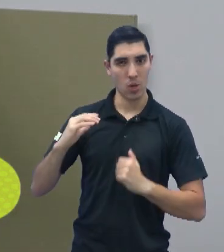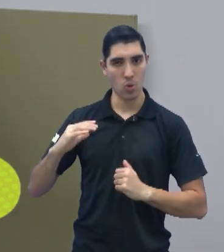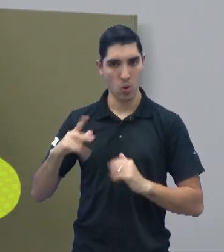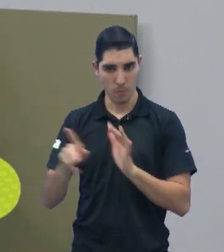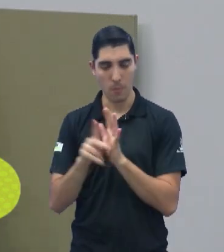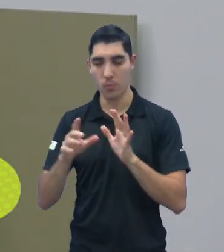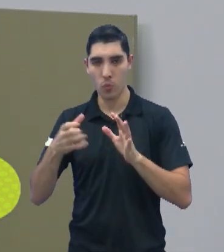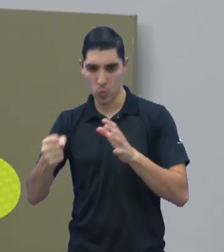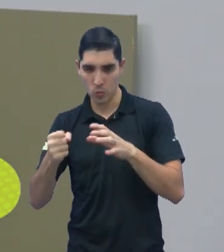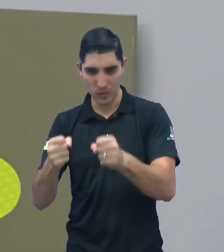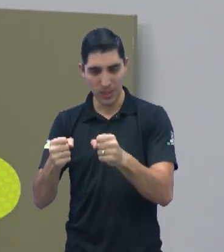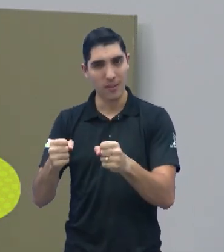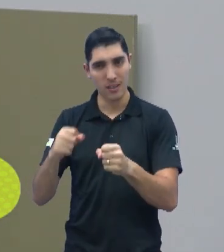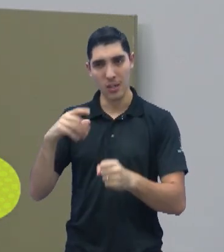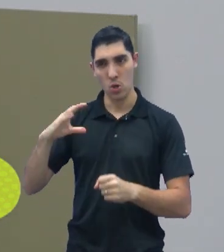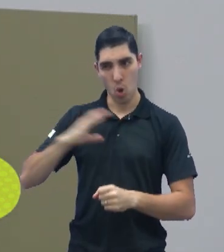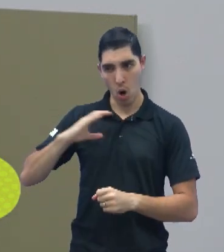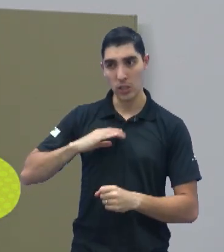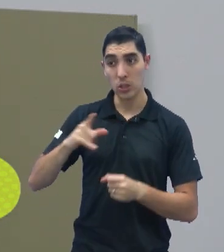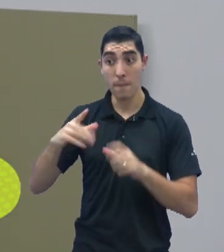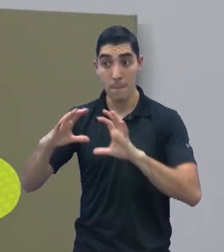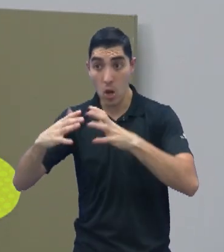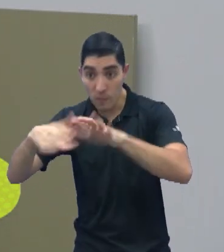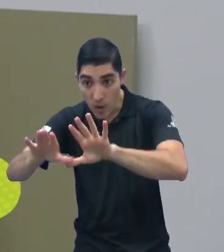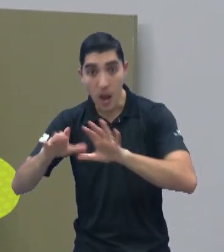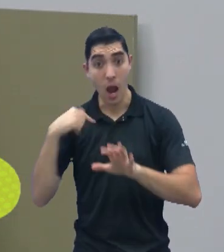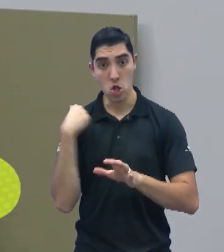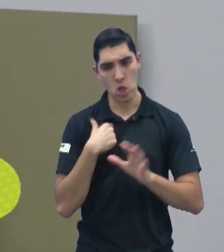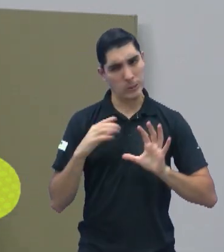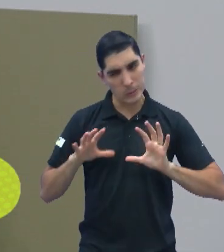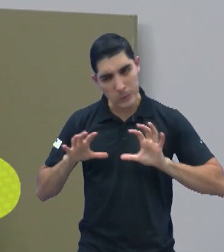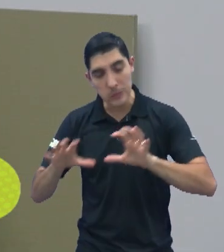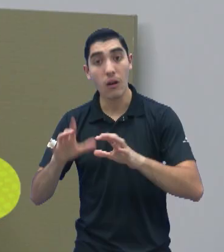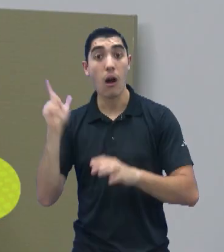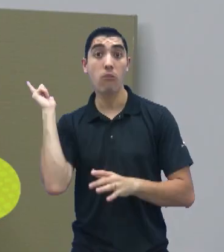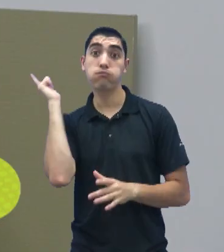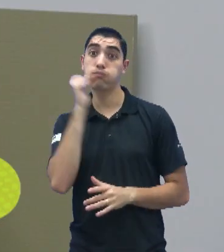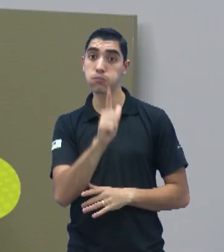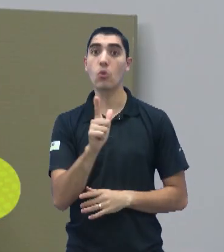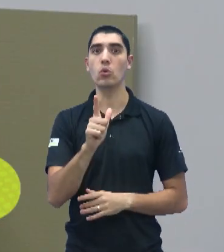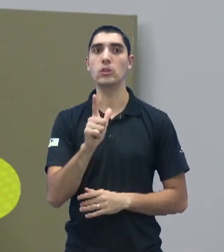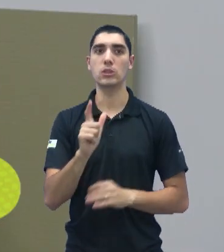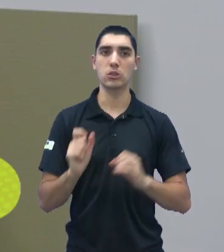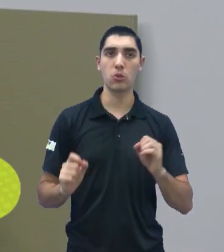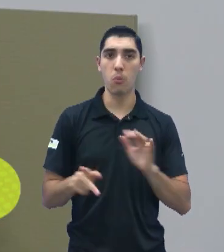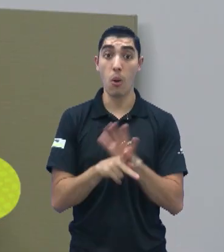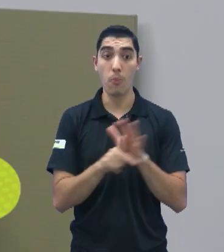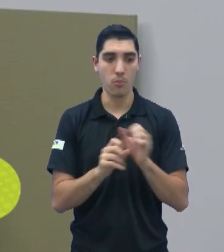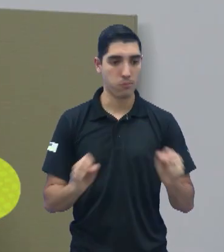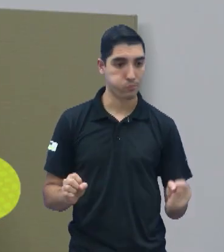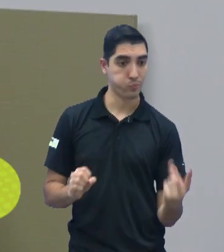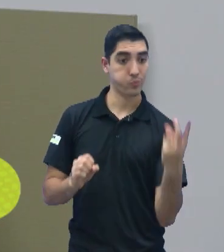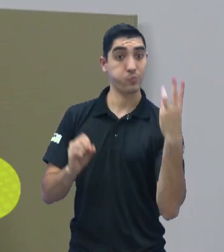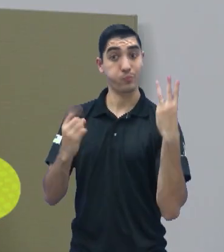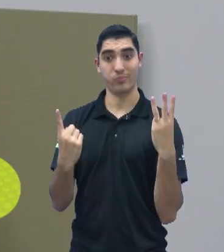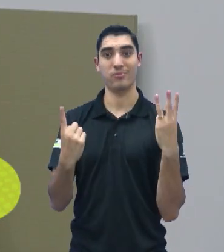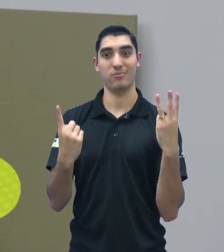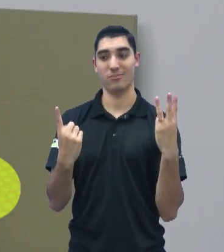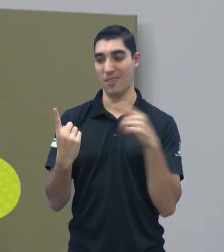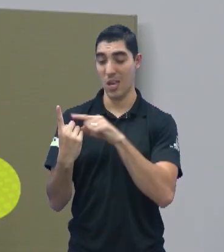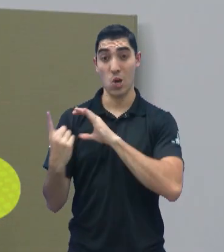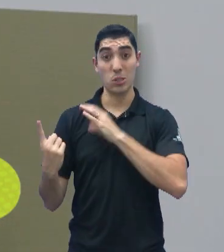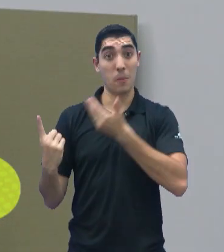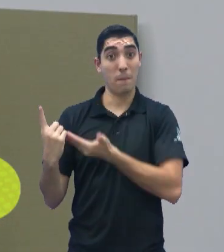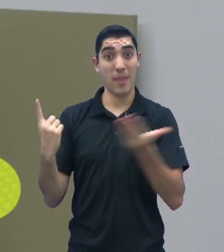gente conseguir espetar. Cara, e deu muito certo. Ganhamos do Corinthians lá de 3-1 e eu acredito que essa aí foi a nossa virada de chave no campeonato. Depois desse jogo contra o Corinthians, nosso